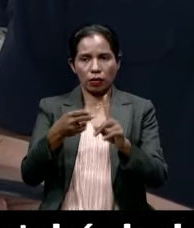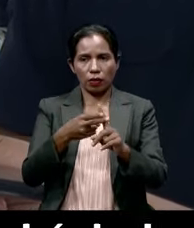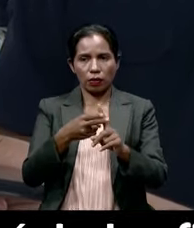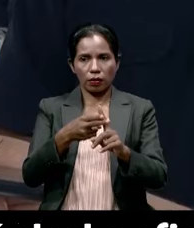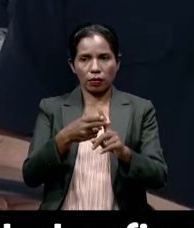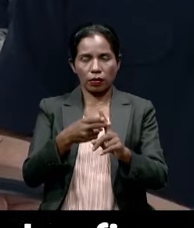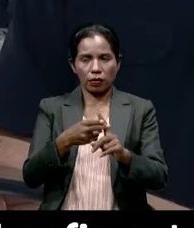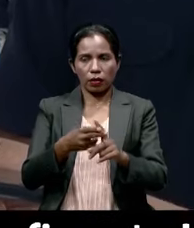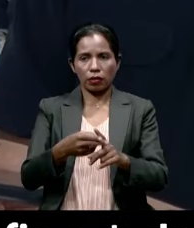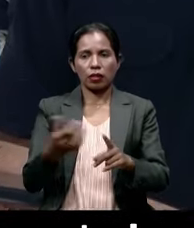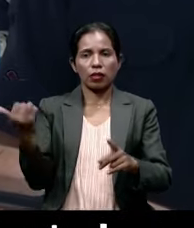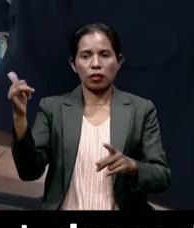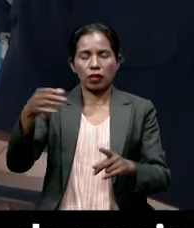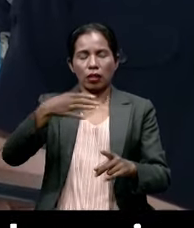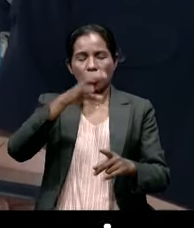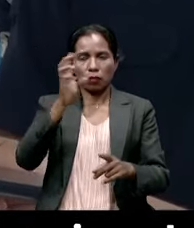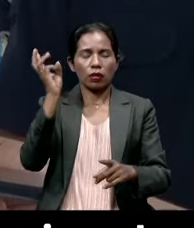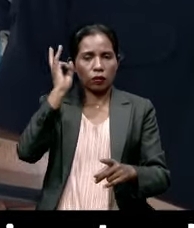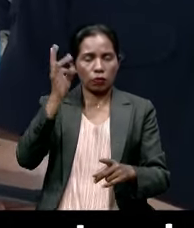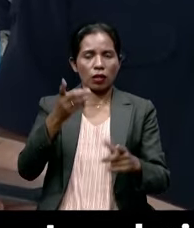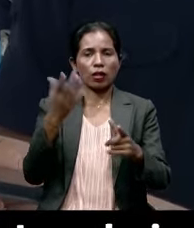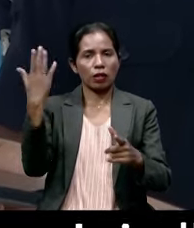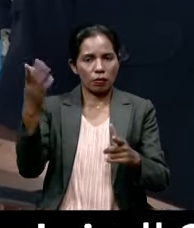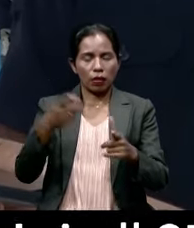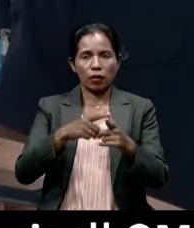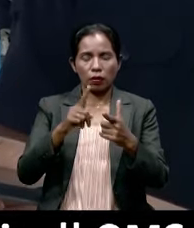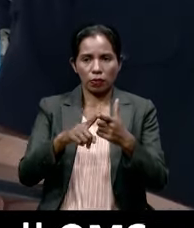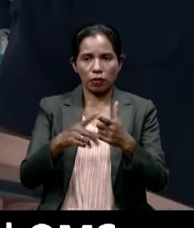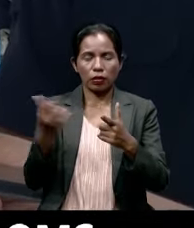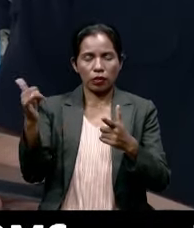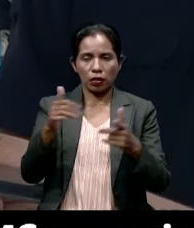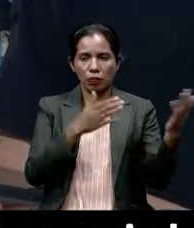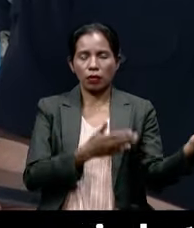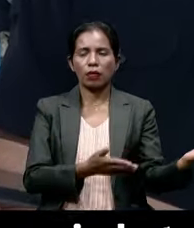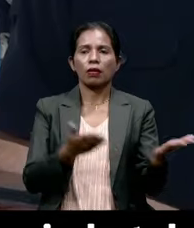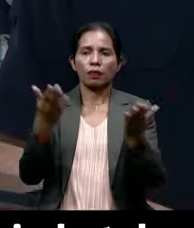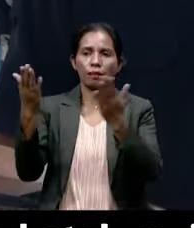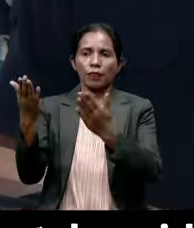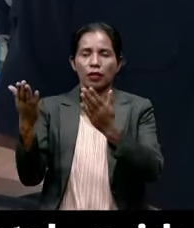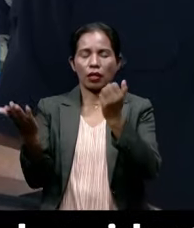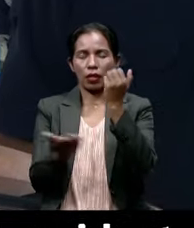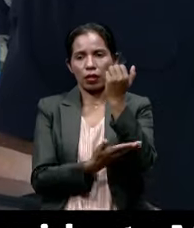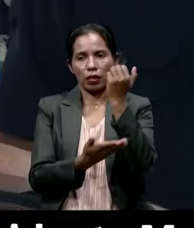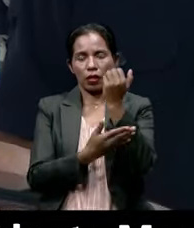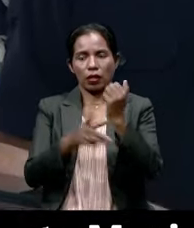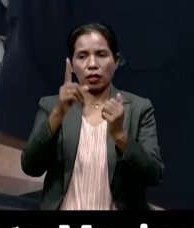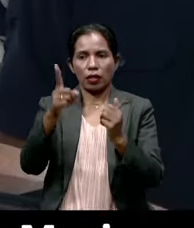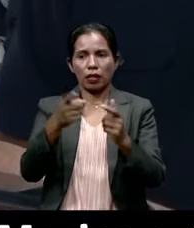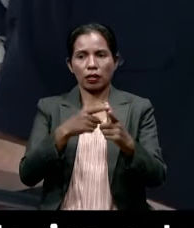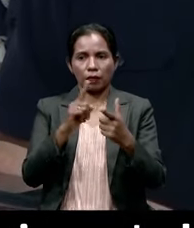balobarne sira him tan tua iha neba i depois maka sira mos lori ho katana mo be kaida nebe